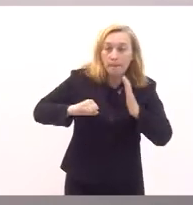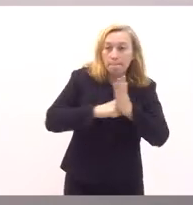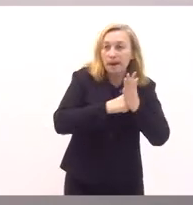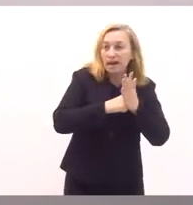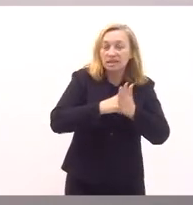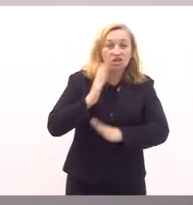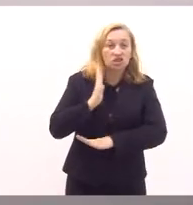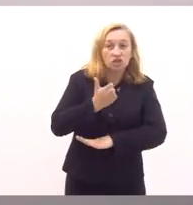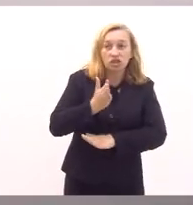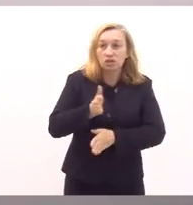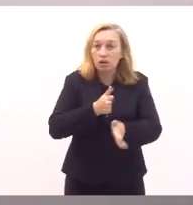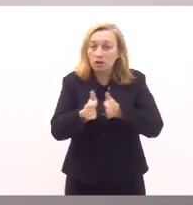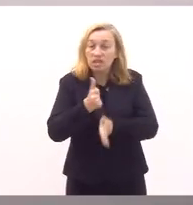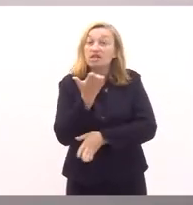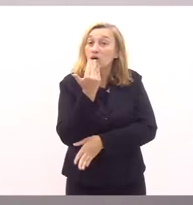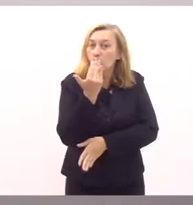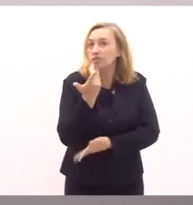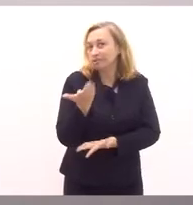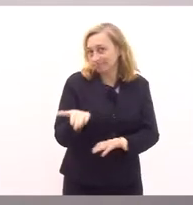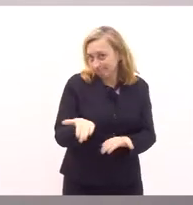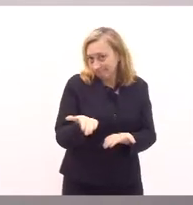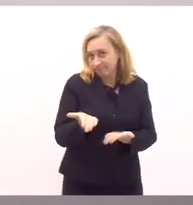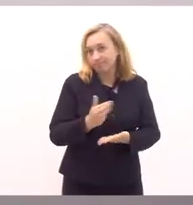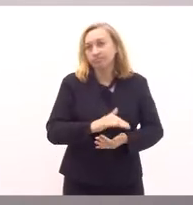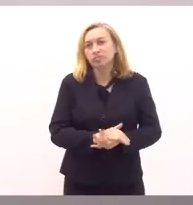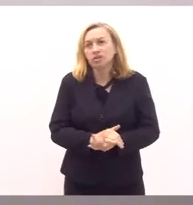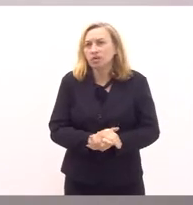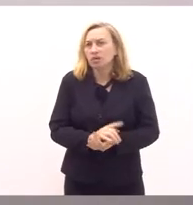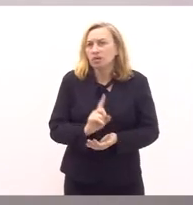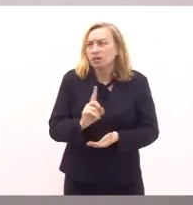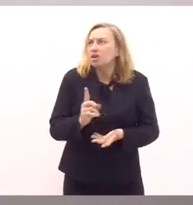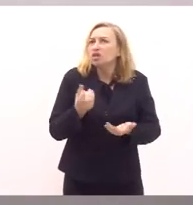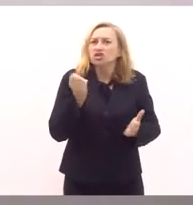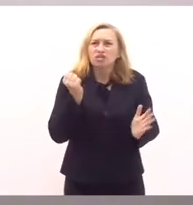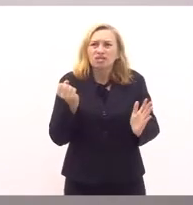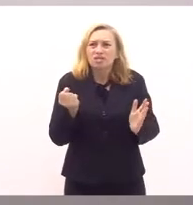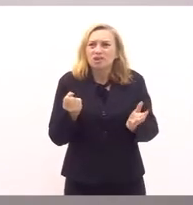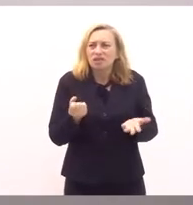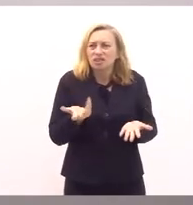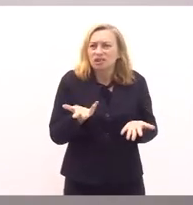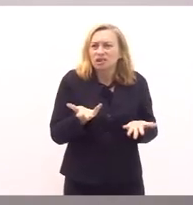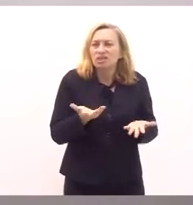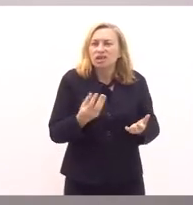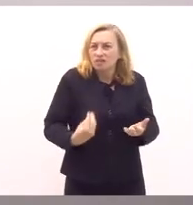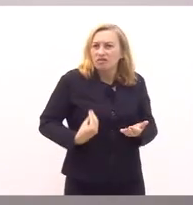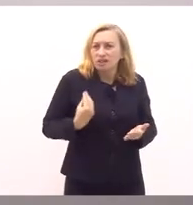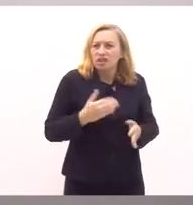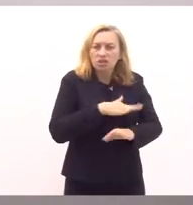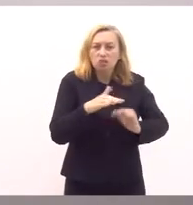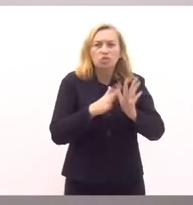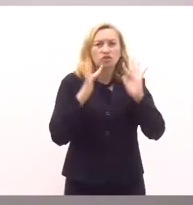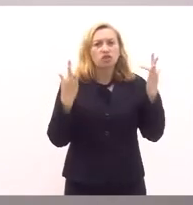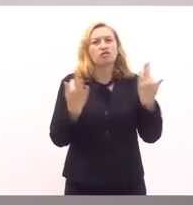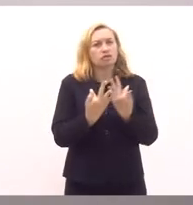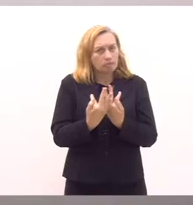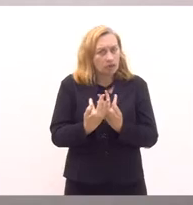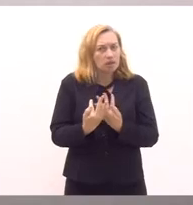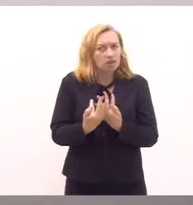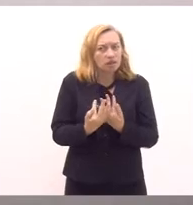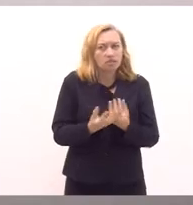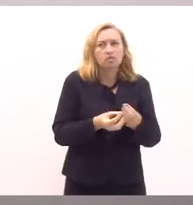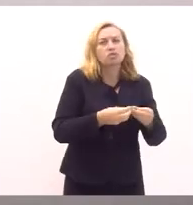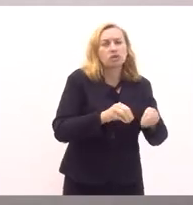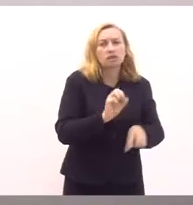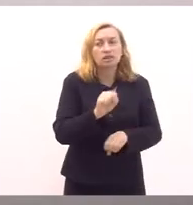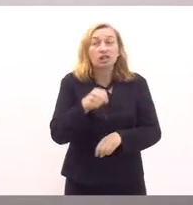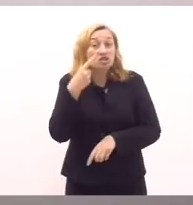no acesso ao alimento. Isso vai impactar diretamente na vida das famílias. E a gente tem visto